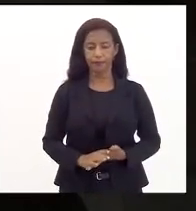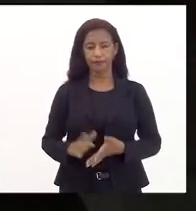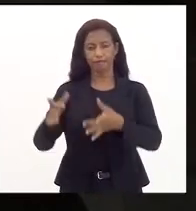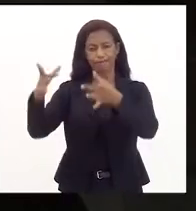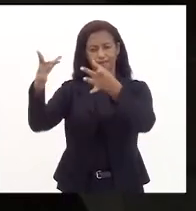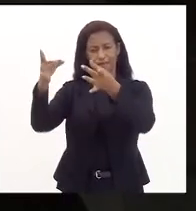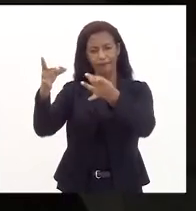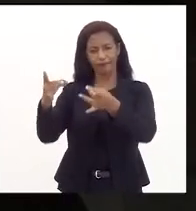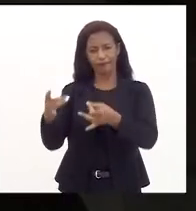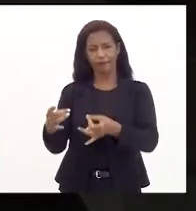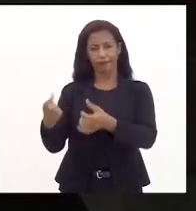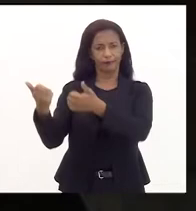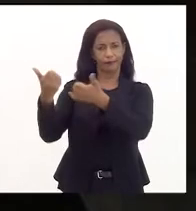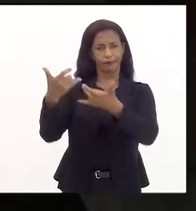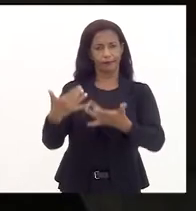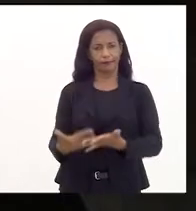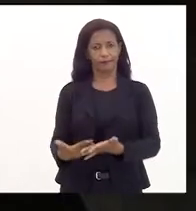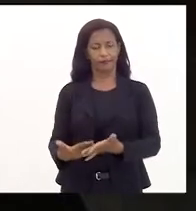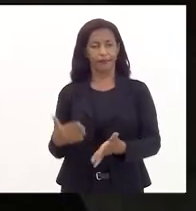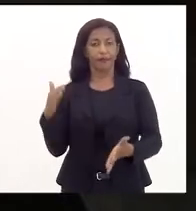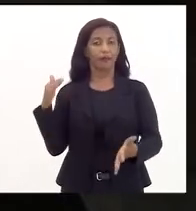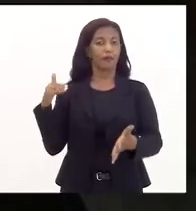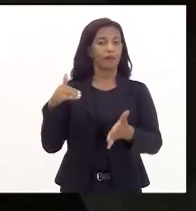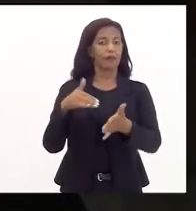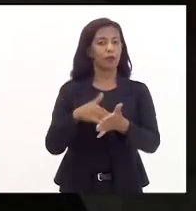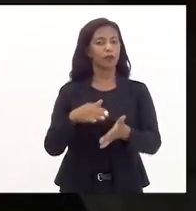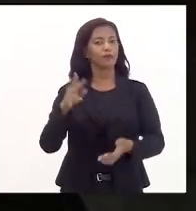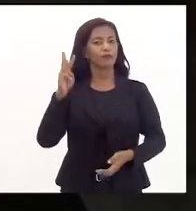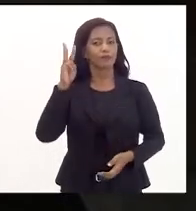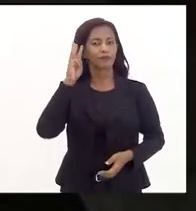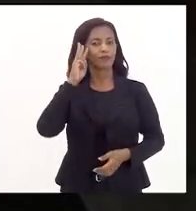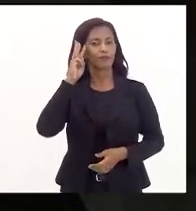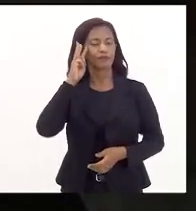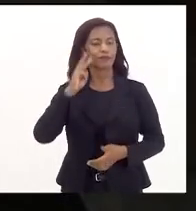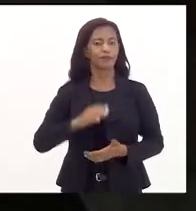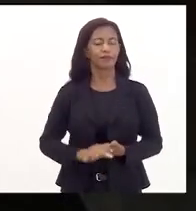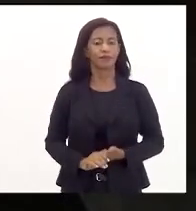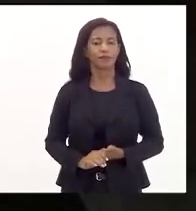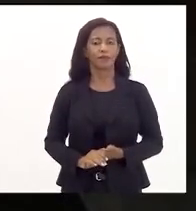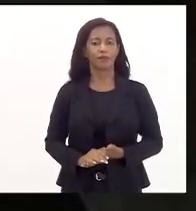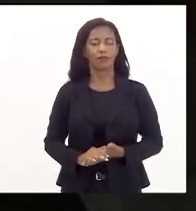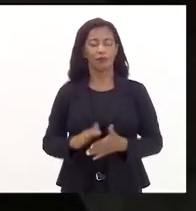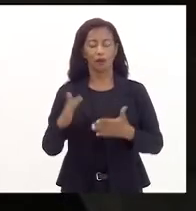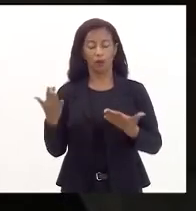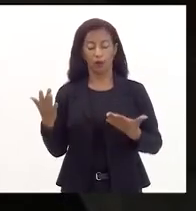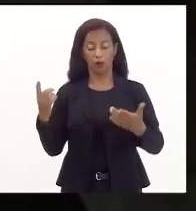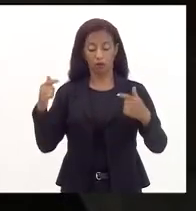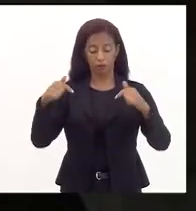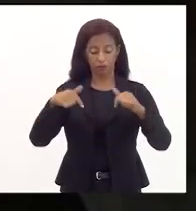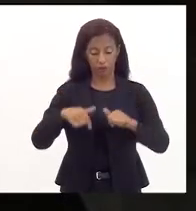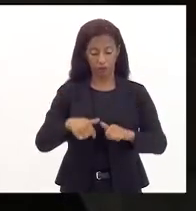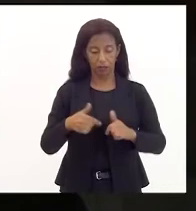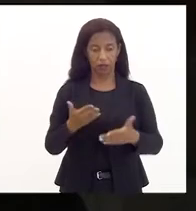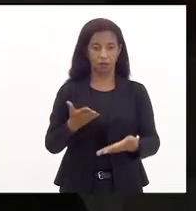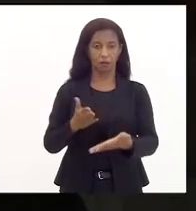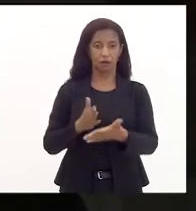comentários. Na última terça-feira, quando aqui se